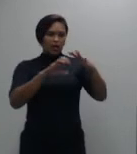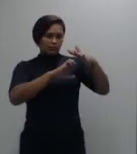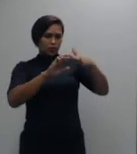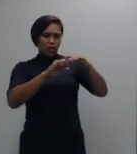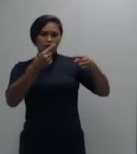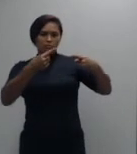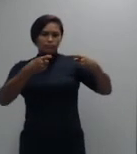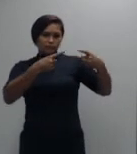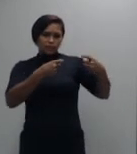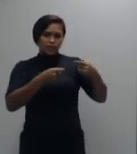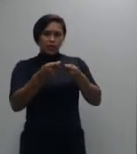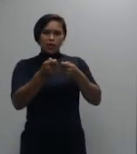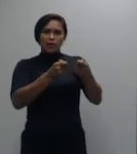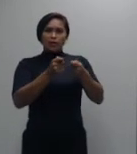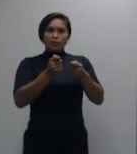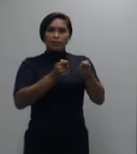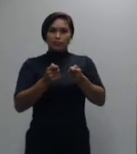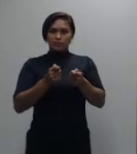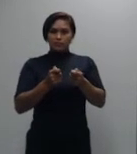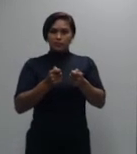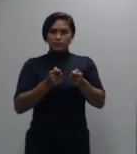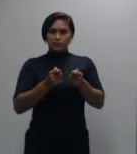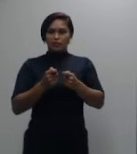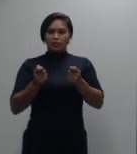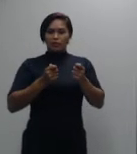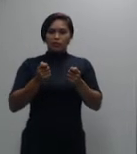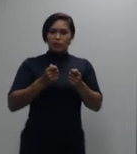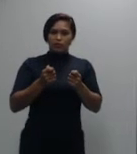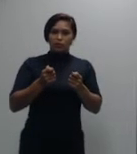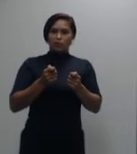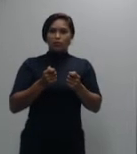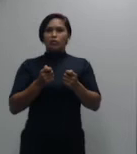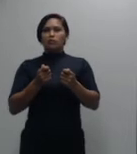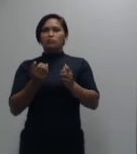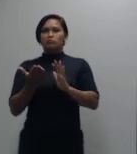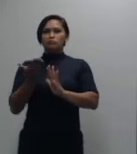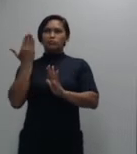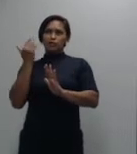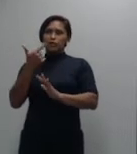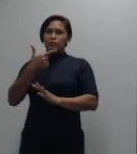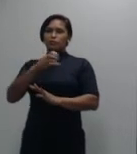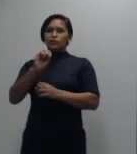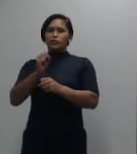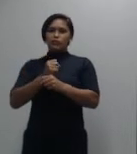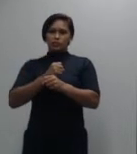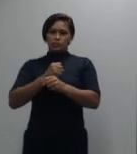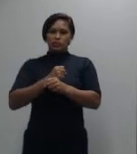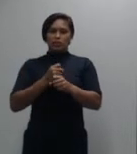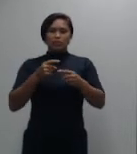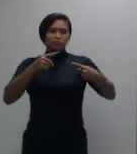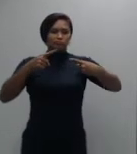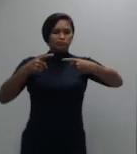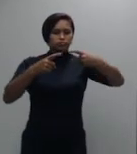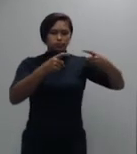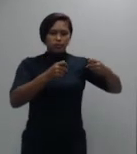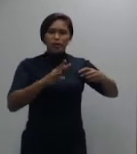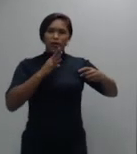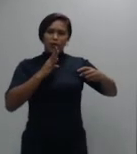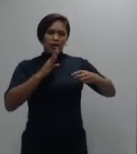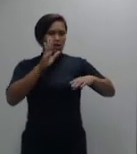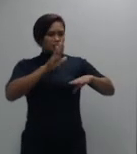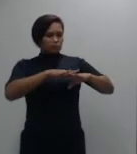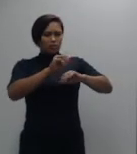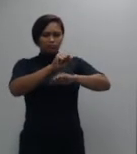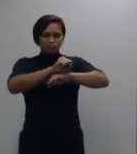ver com o controle do sistema de telefonia no Brasil quase vinte anos uma disputa muito conhecida que foi muito